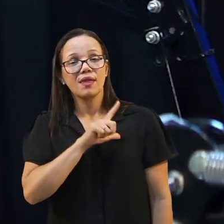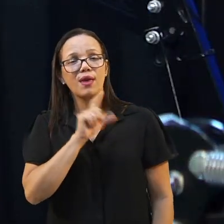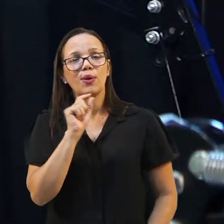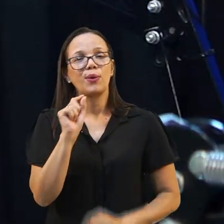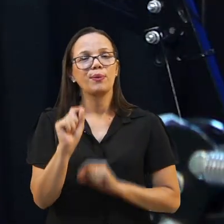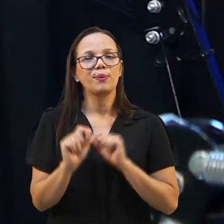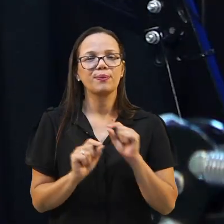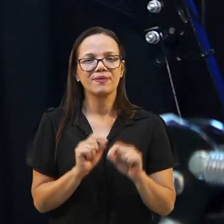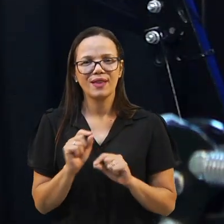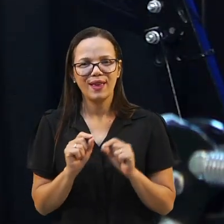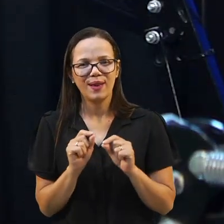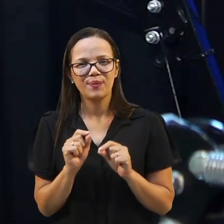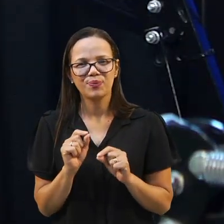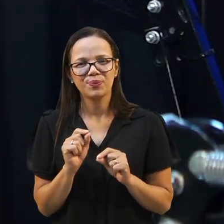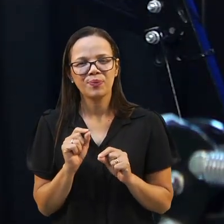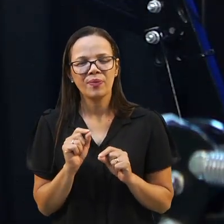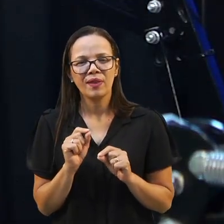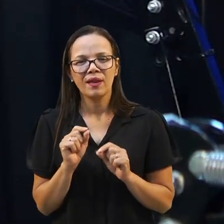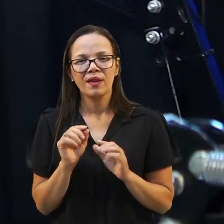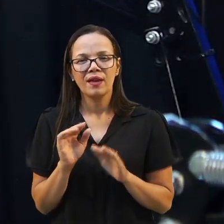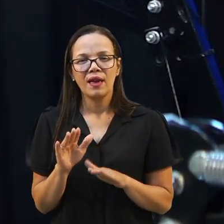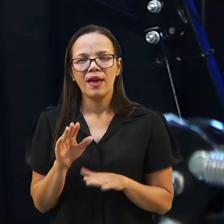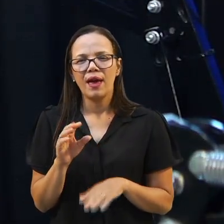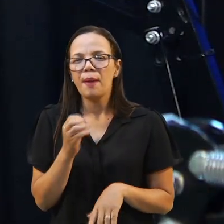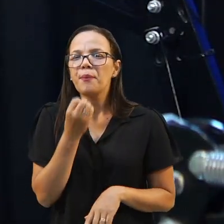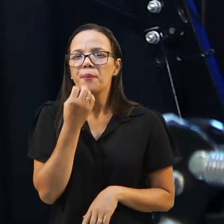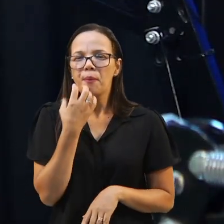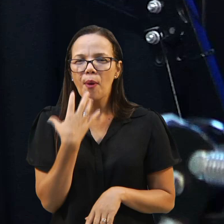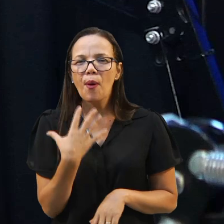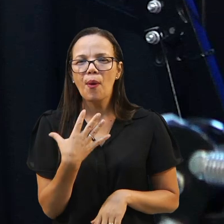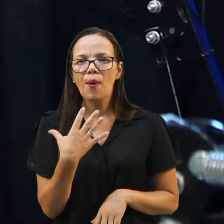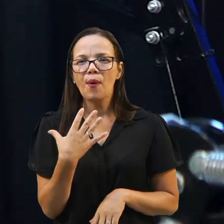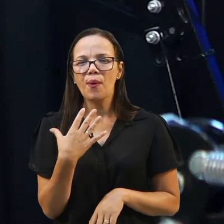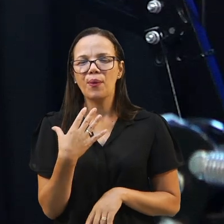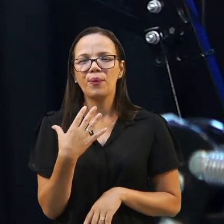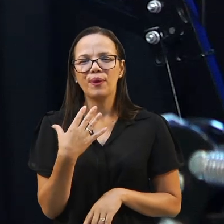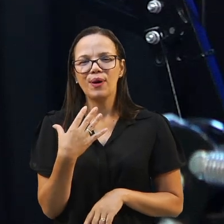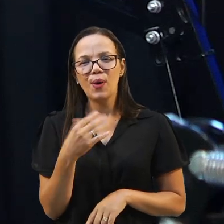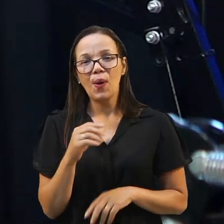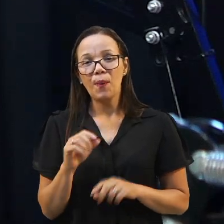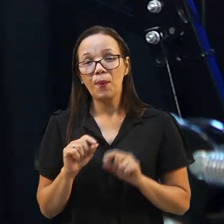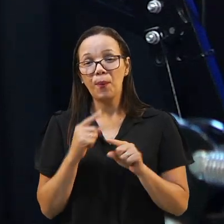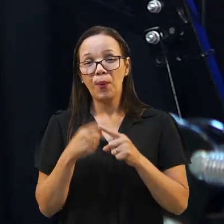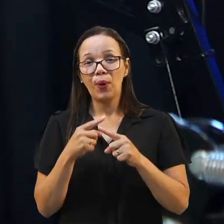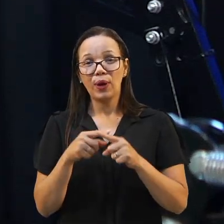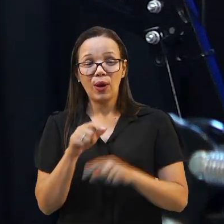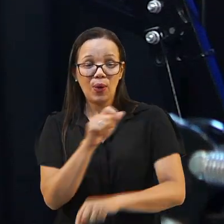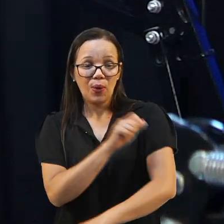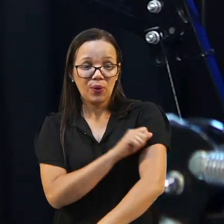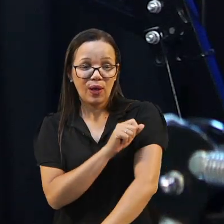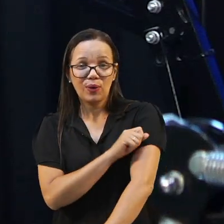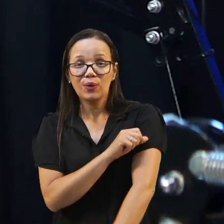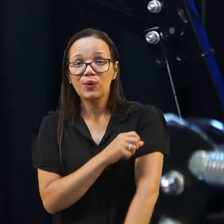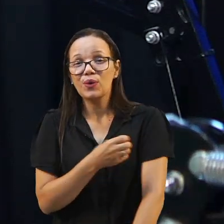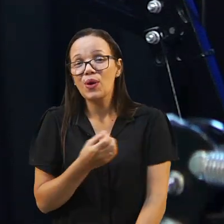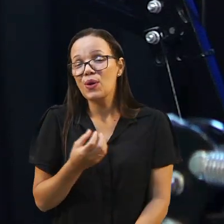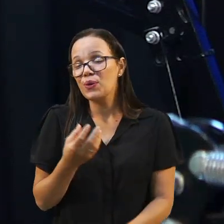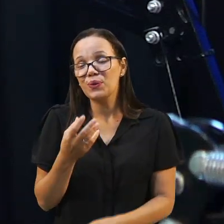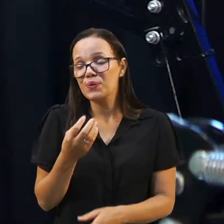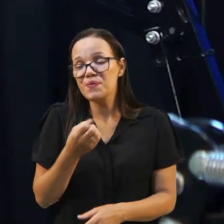uma vantagem sensacional. O seu público não envelhece,